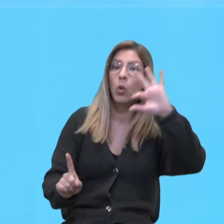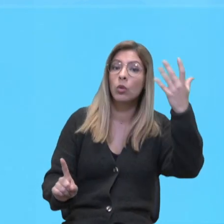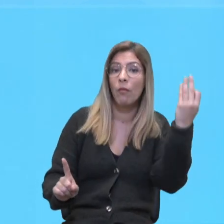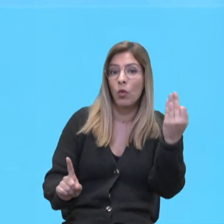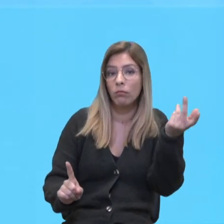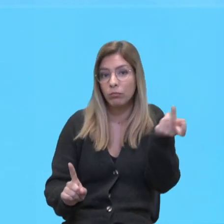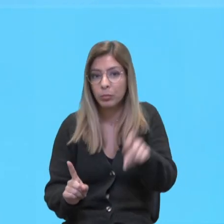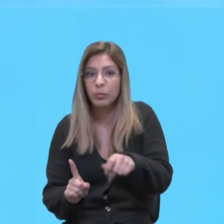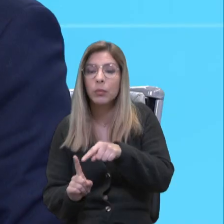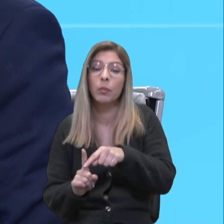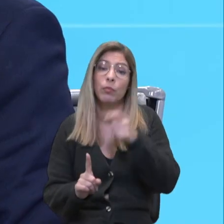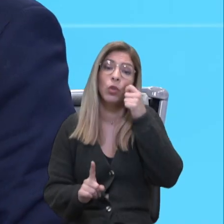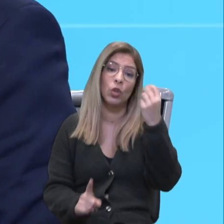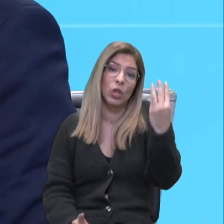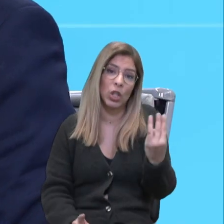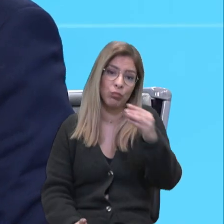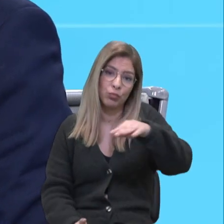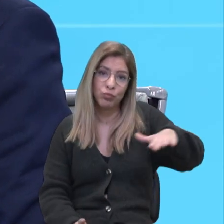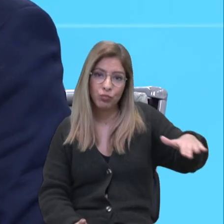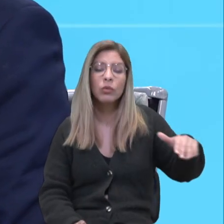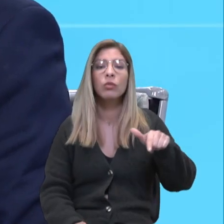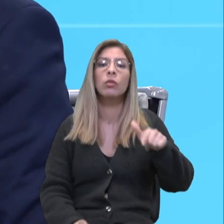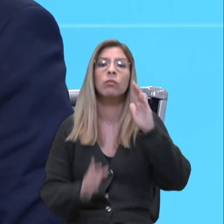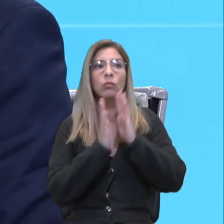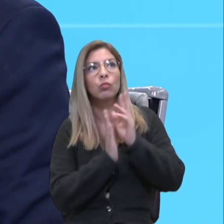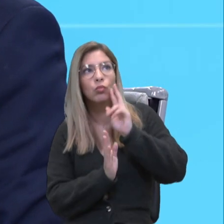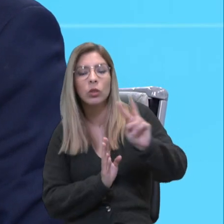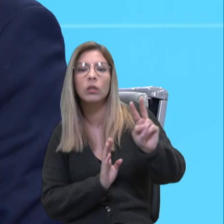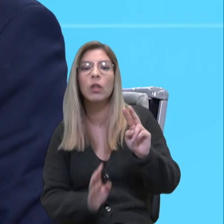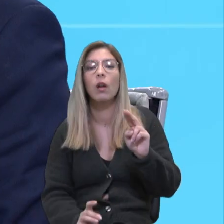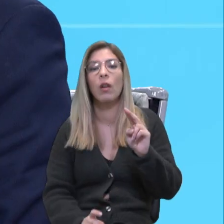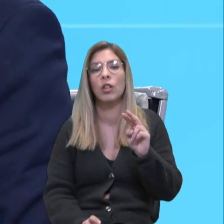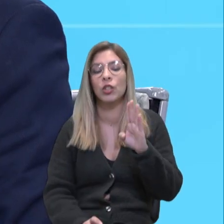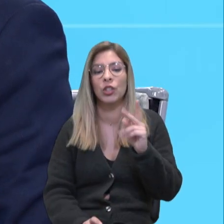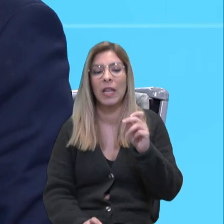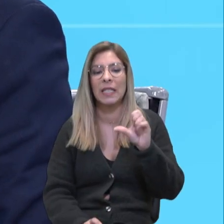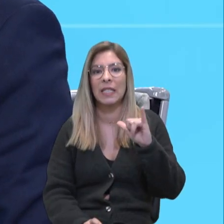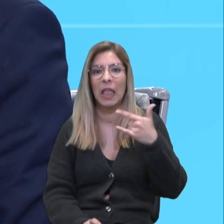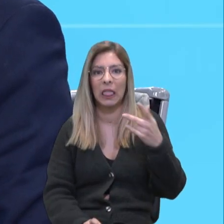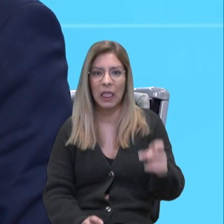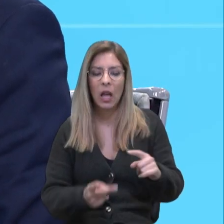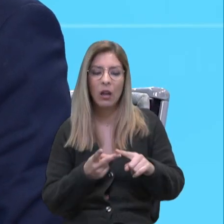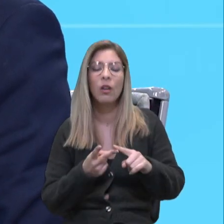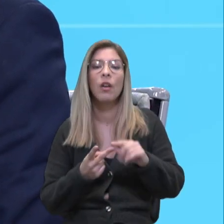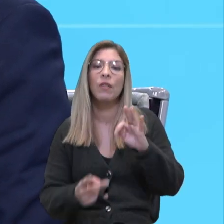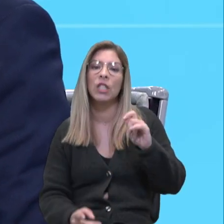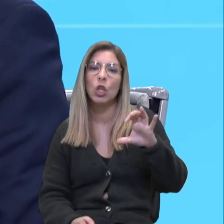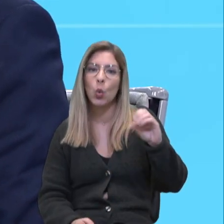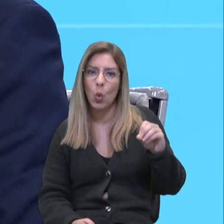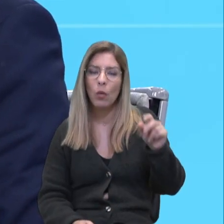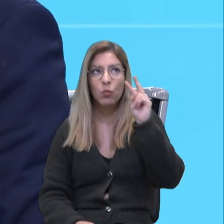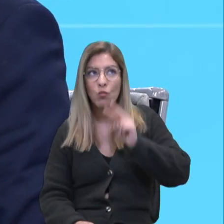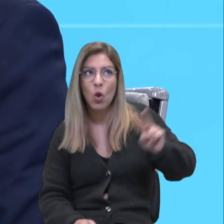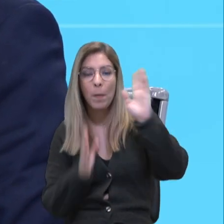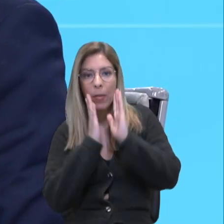começar pelos pastorinhos e muito particularmente pela Jacinta e pelo Francisco, que vivem precisamente na sua